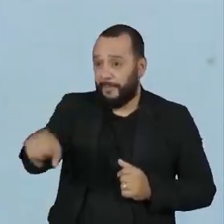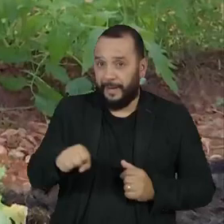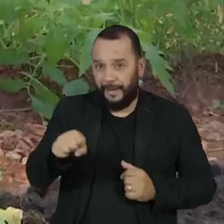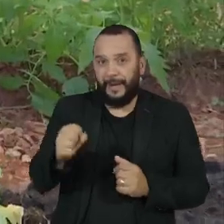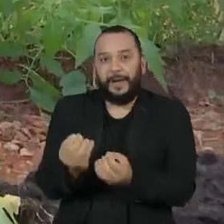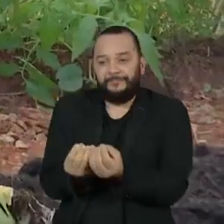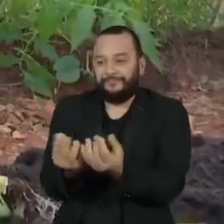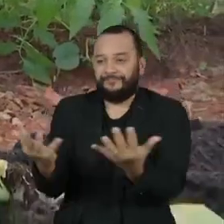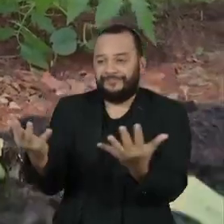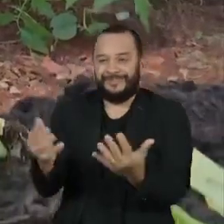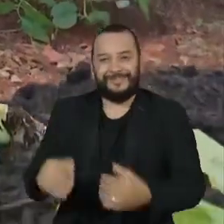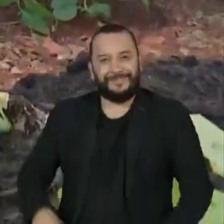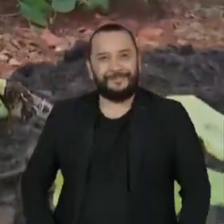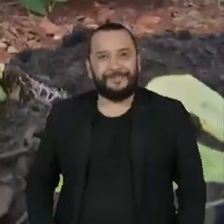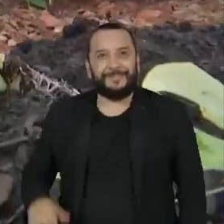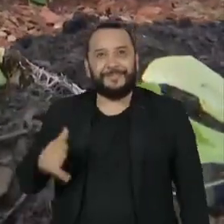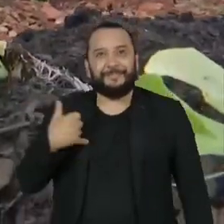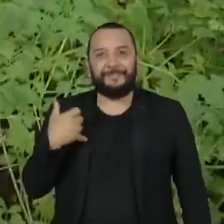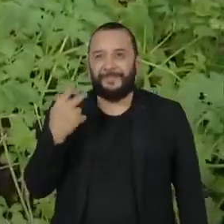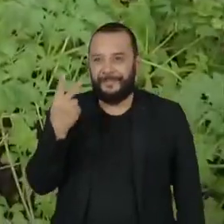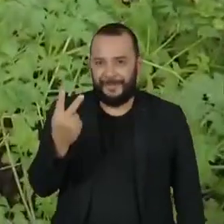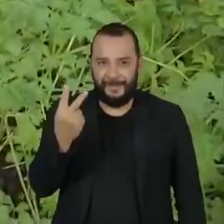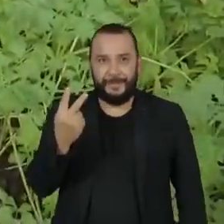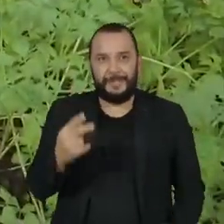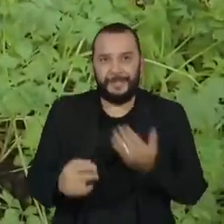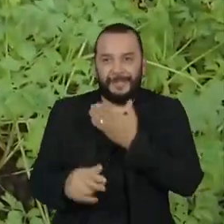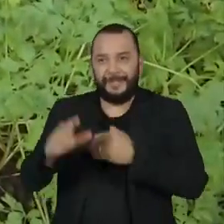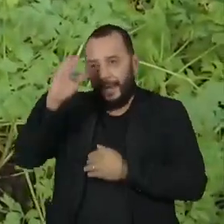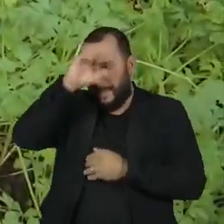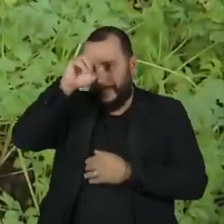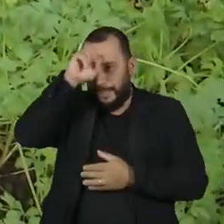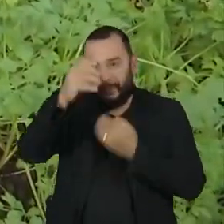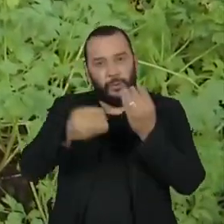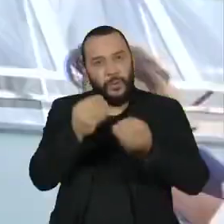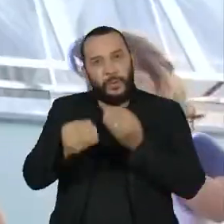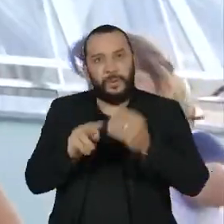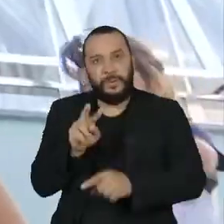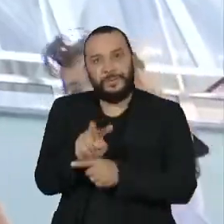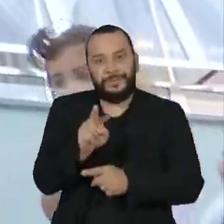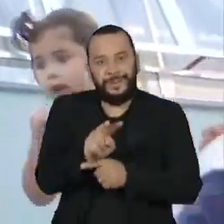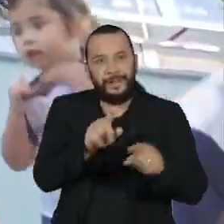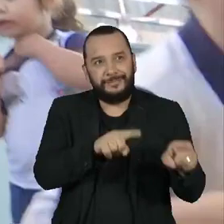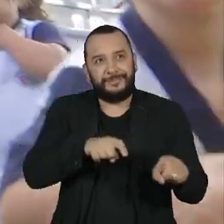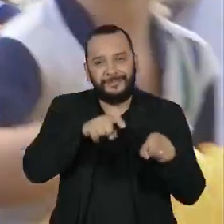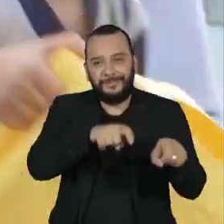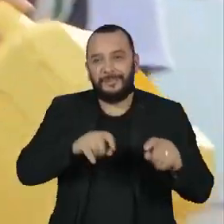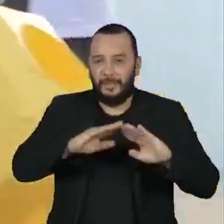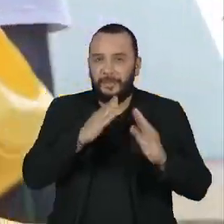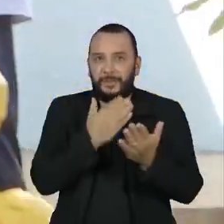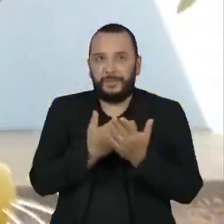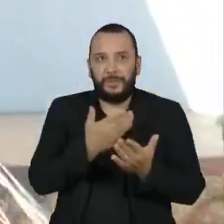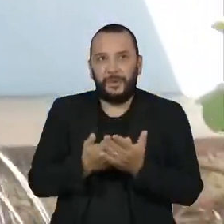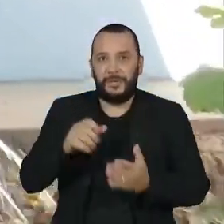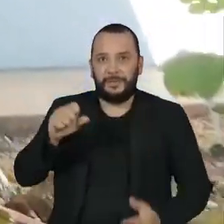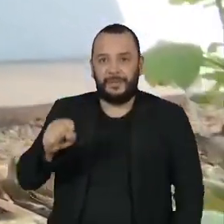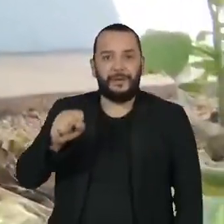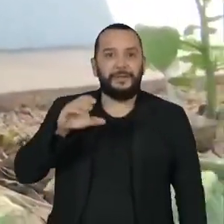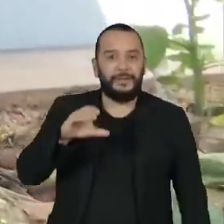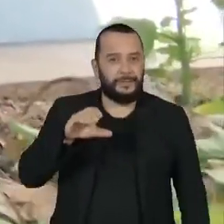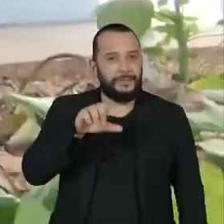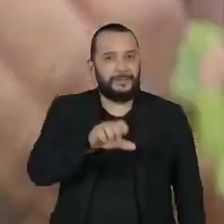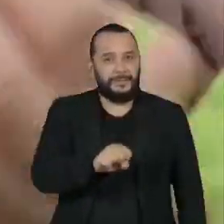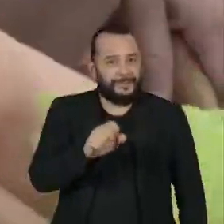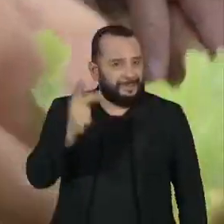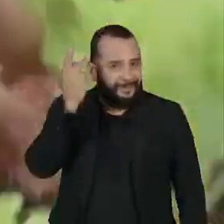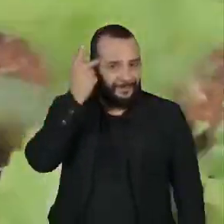planta. Com apenas 2 anos, eles aprendem sobre o cultivo de alimentos nesta escola municipal de São Caetano do Sul, na Grande